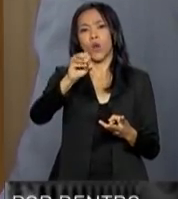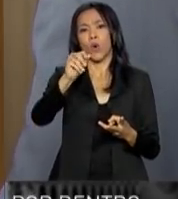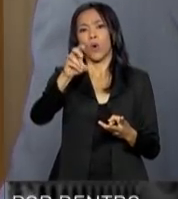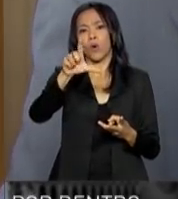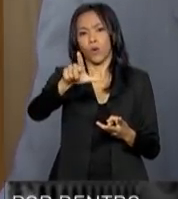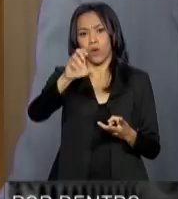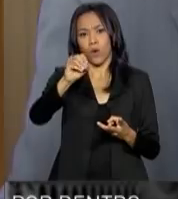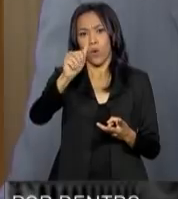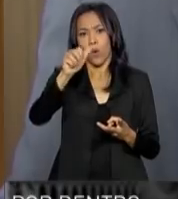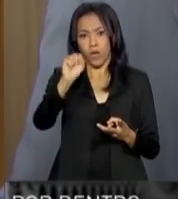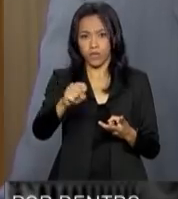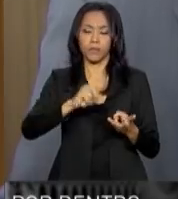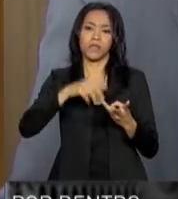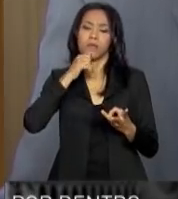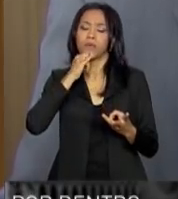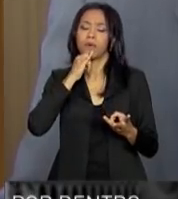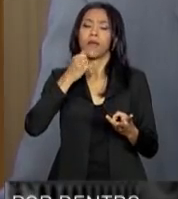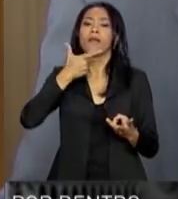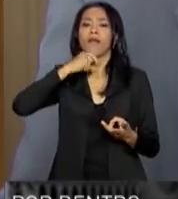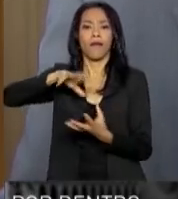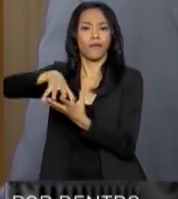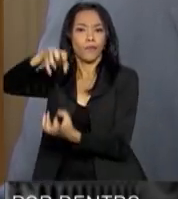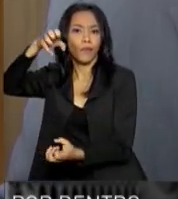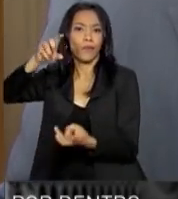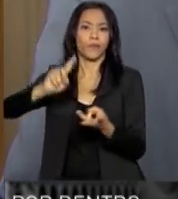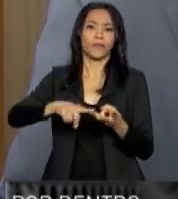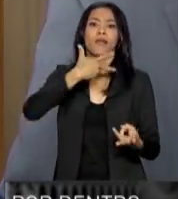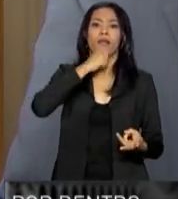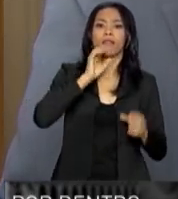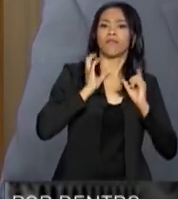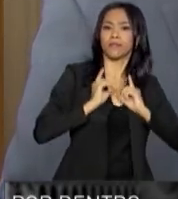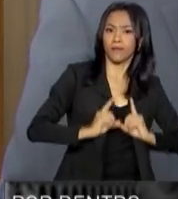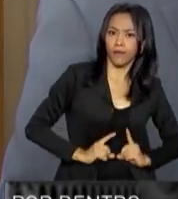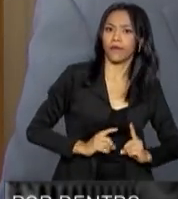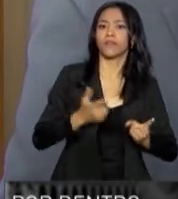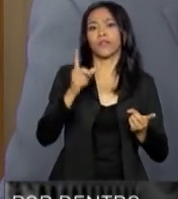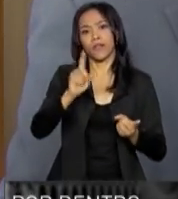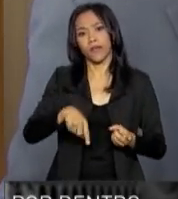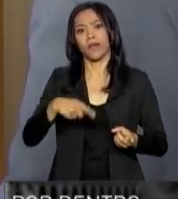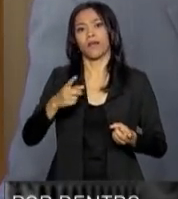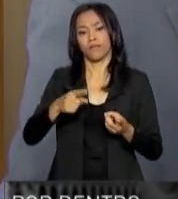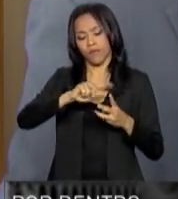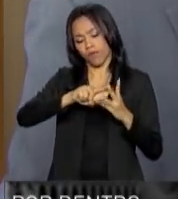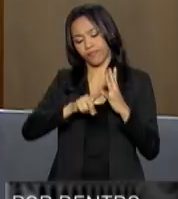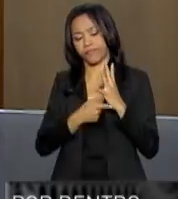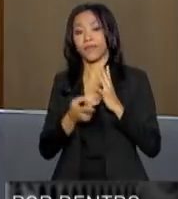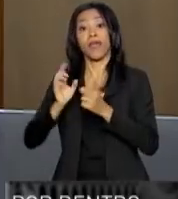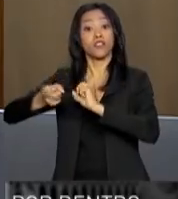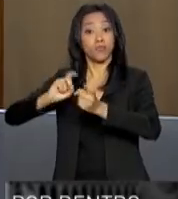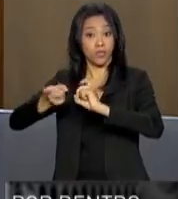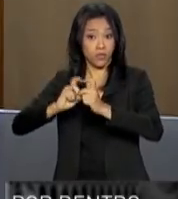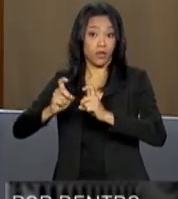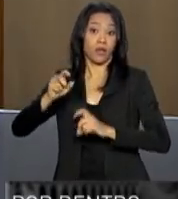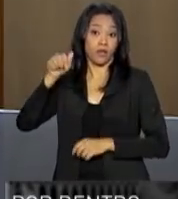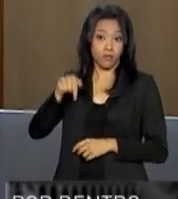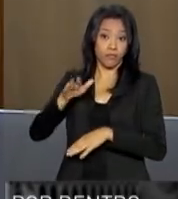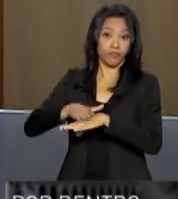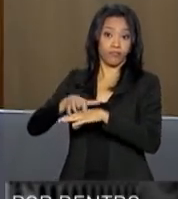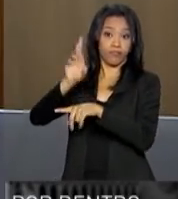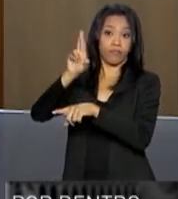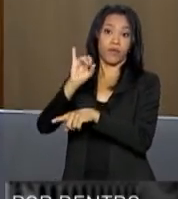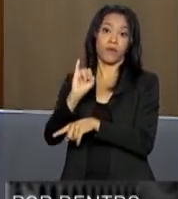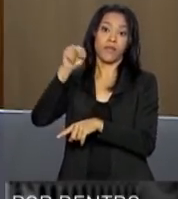deficiente para idoso então existe uma gama de outros benefícios ainda que são administrados pelo instituto bom a gente tem mais uma pergunta que vem lá